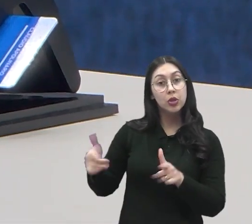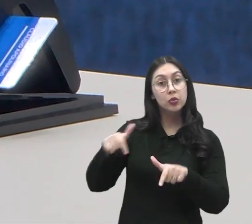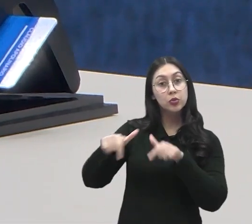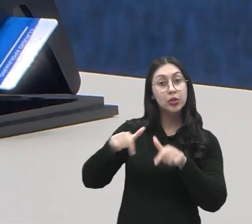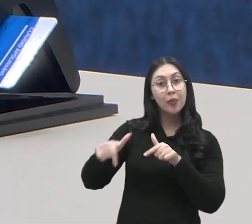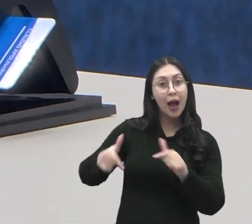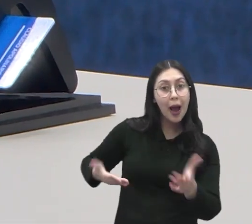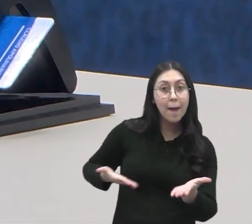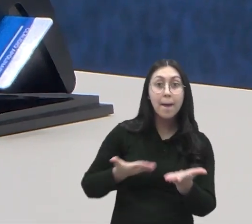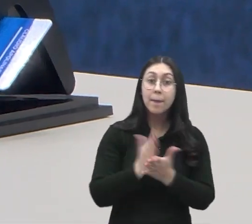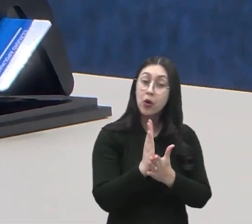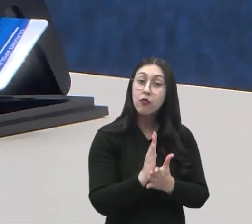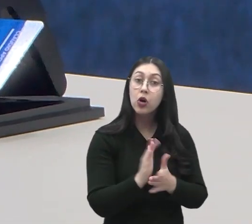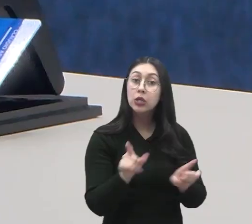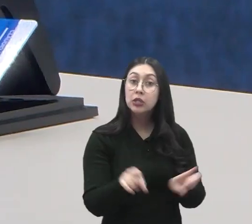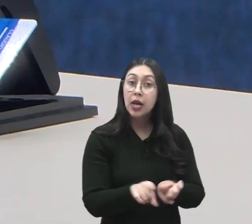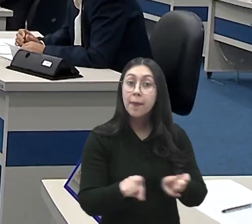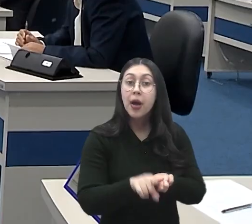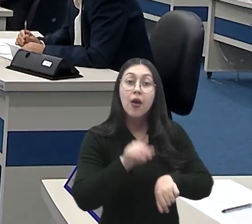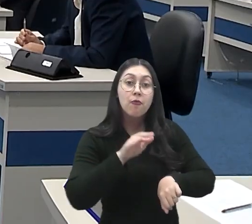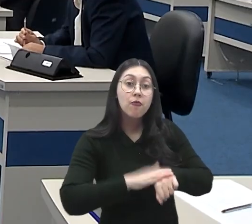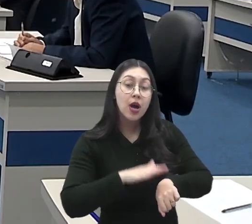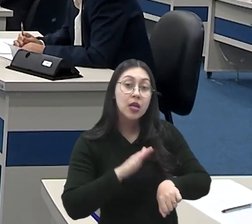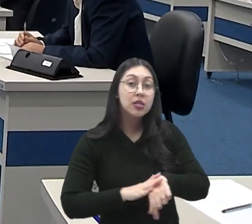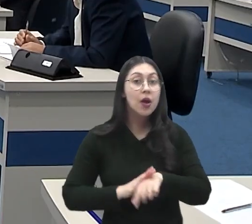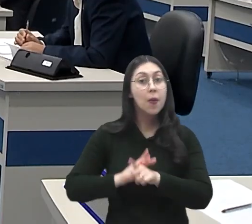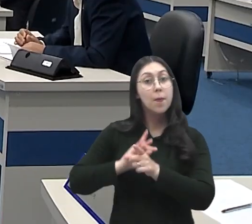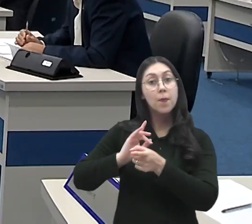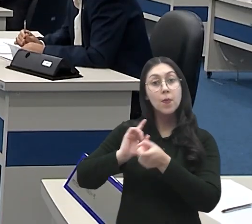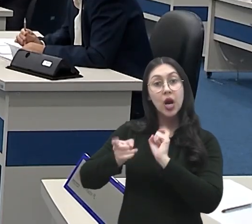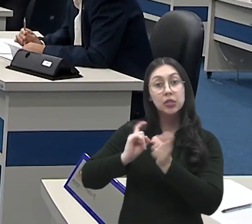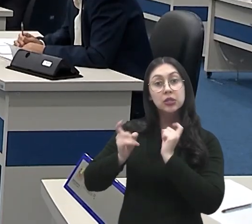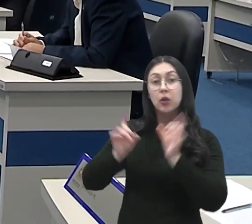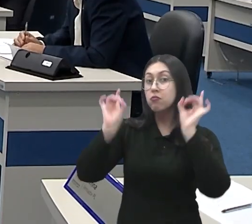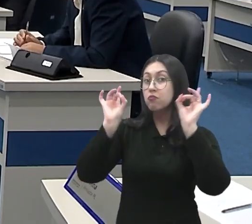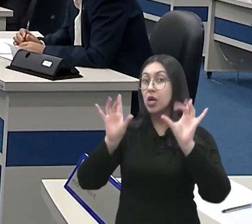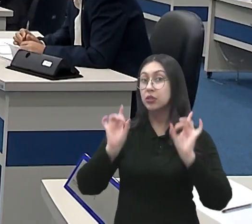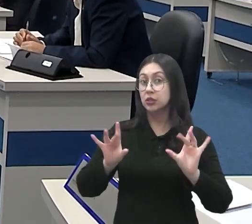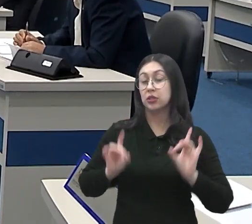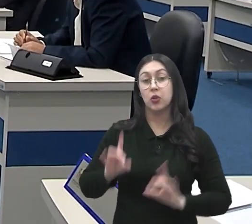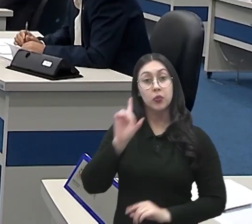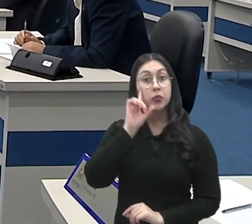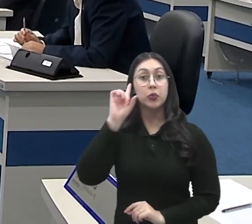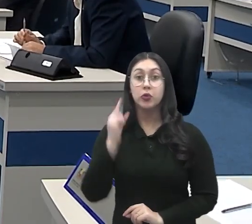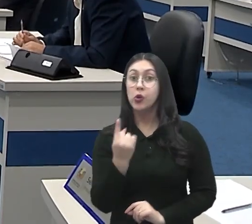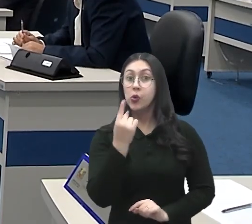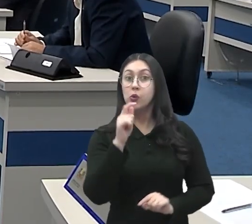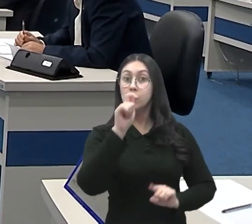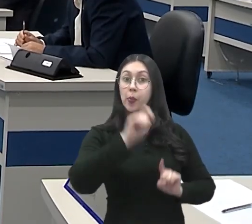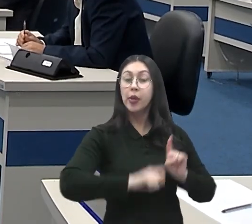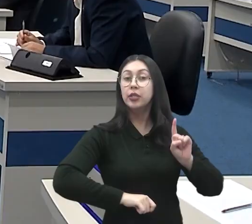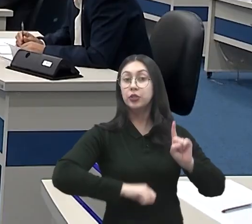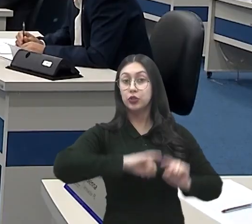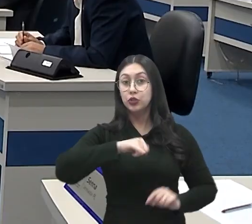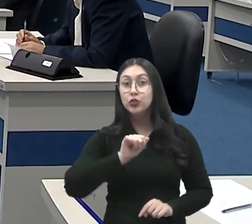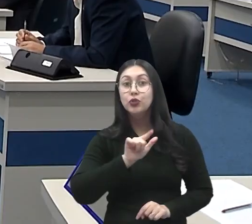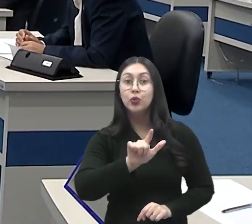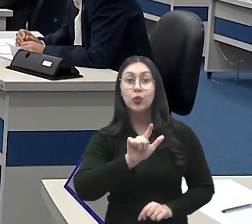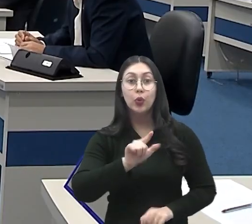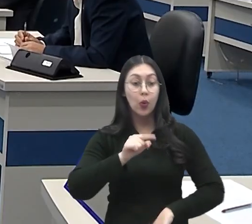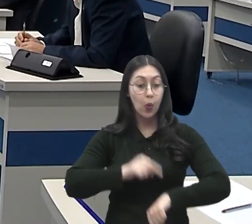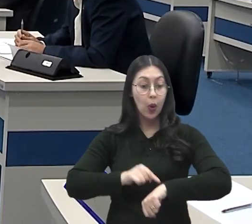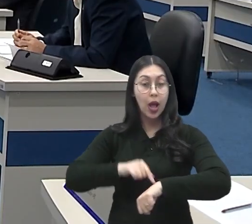foi aprovada a convocação para a realização de uma sessão extraordinária no dia 1º de julho, às 9 horas da